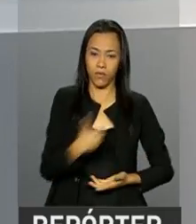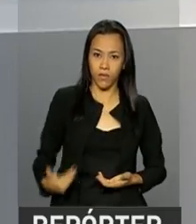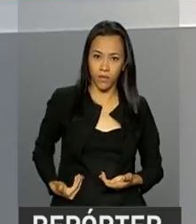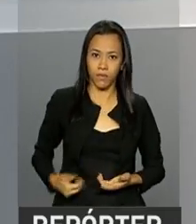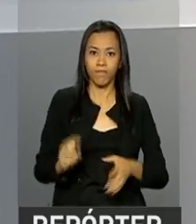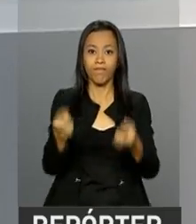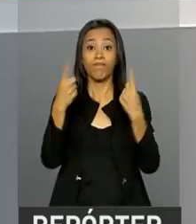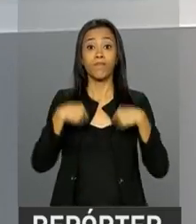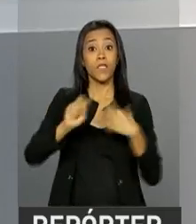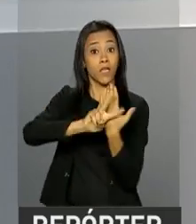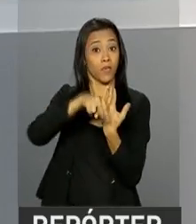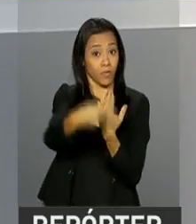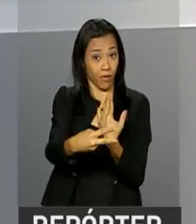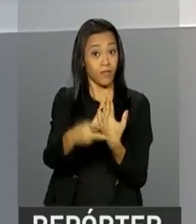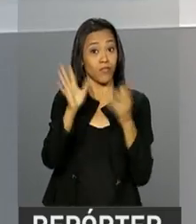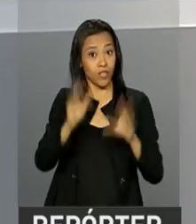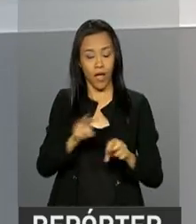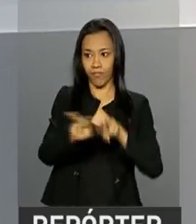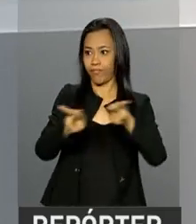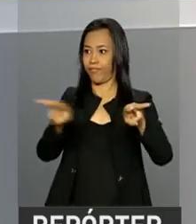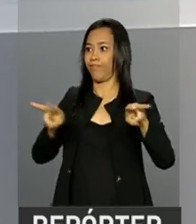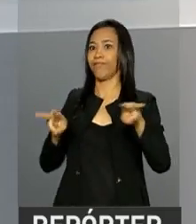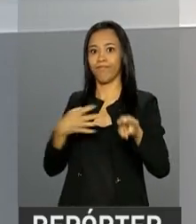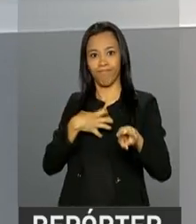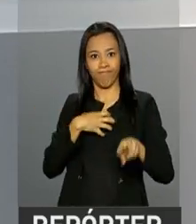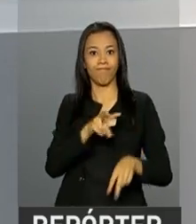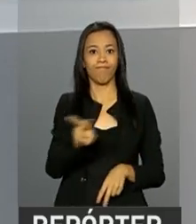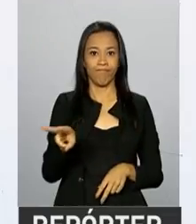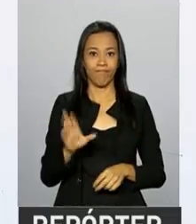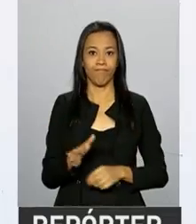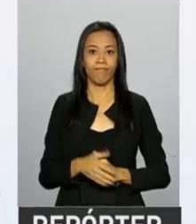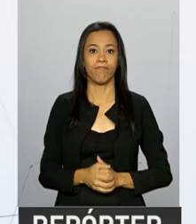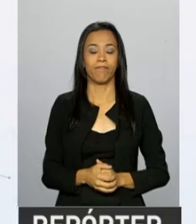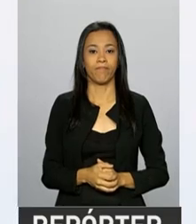públicos e os resultados já começam a aparecer